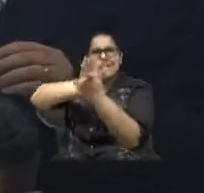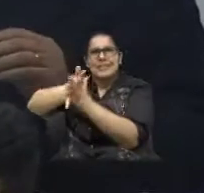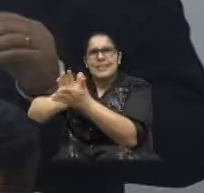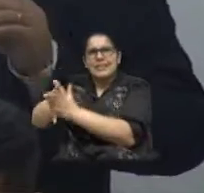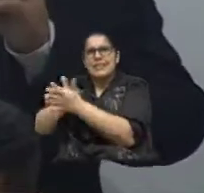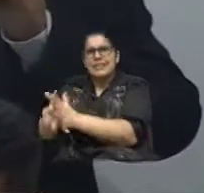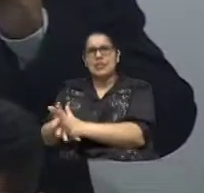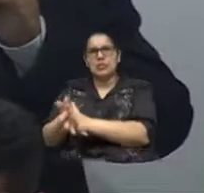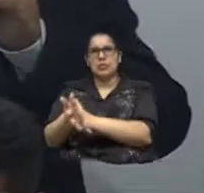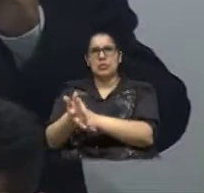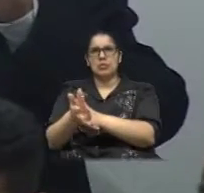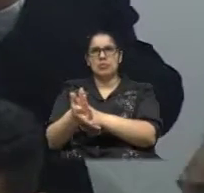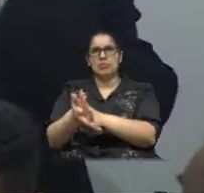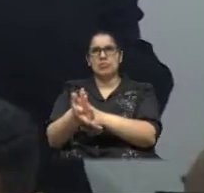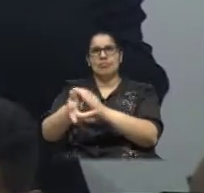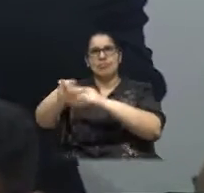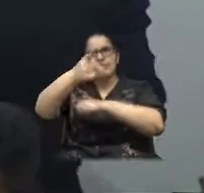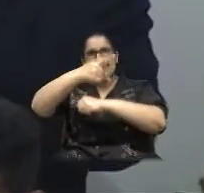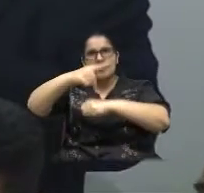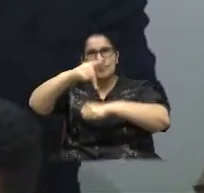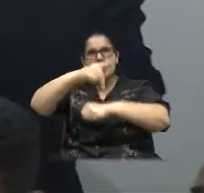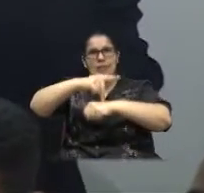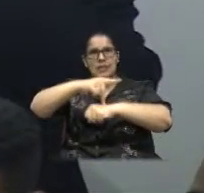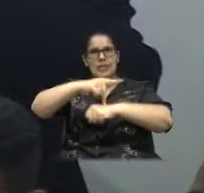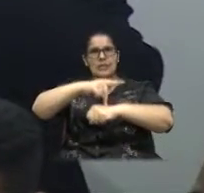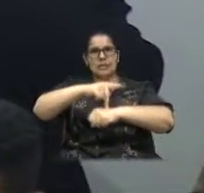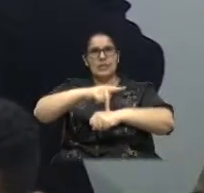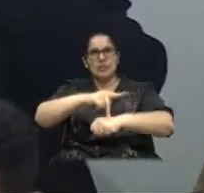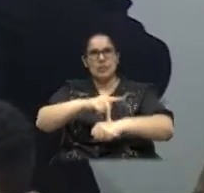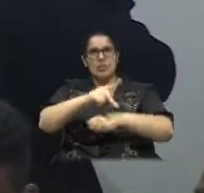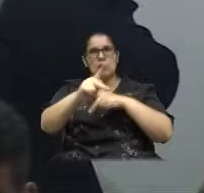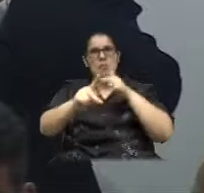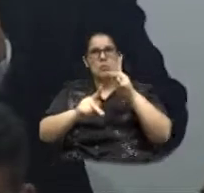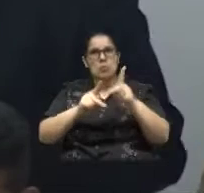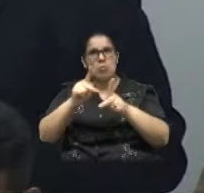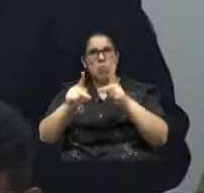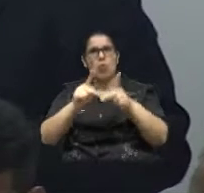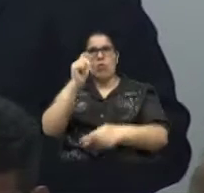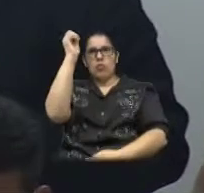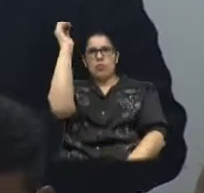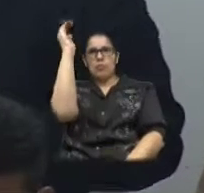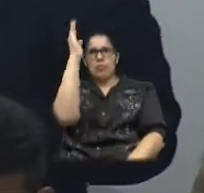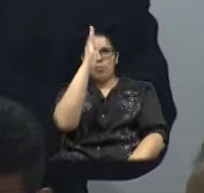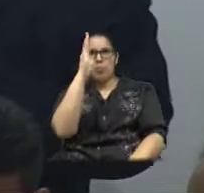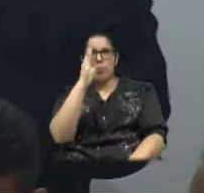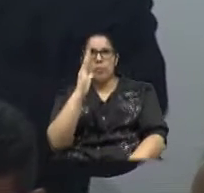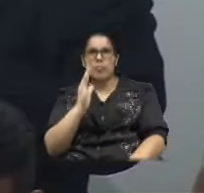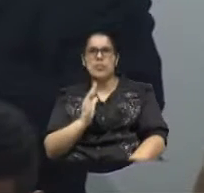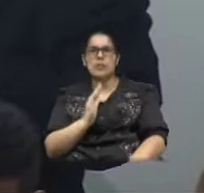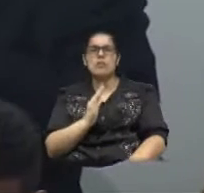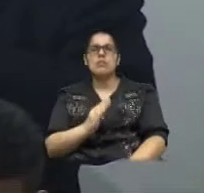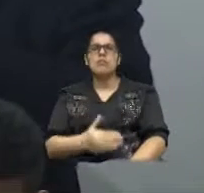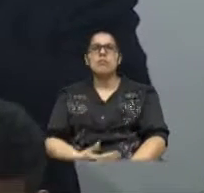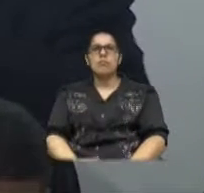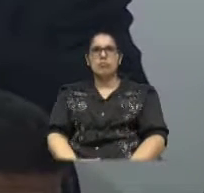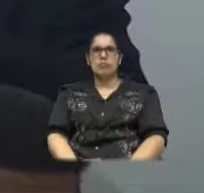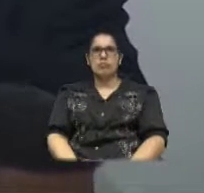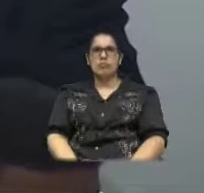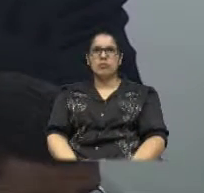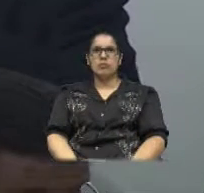dentro de um país, de uma nação, de um povo chamado brasileiro, que